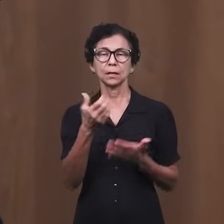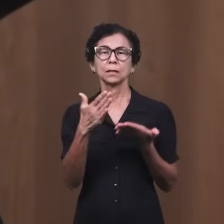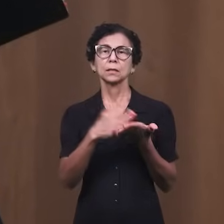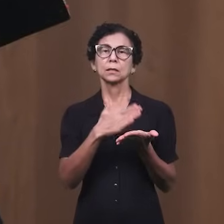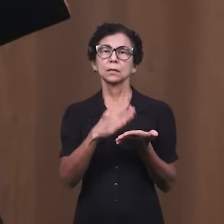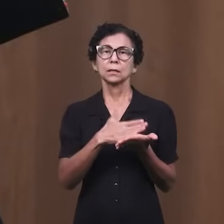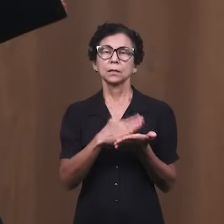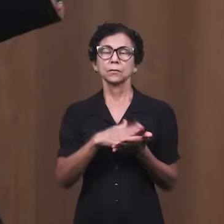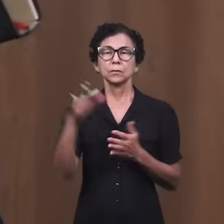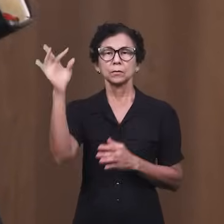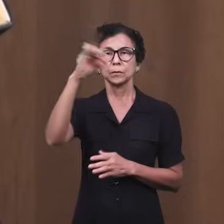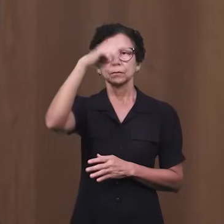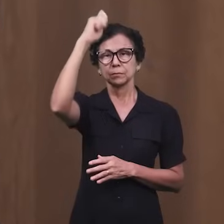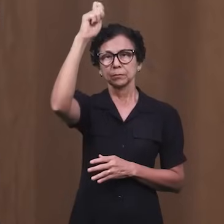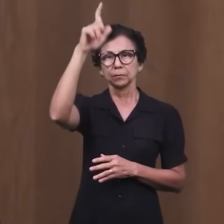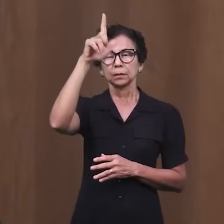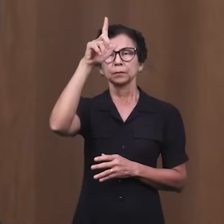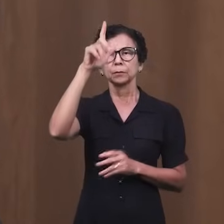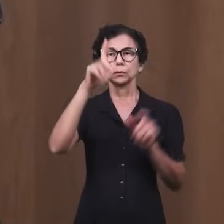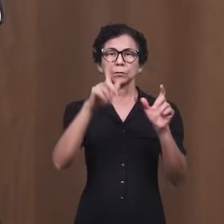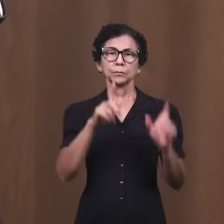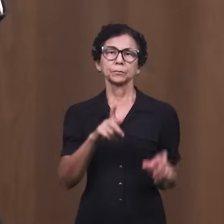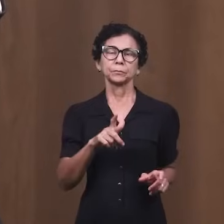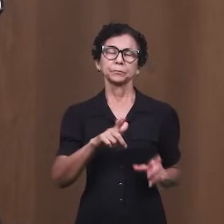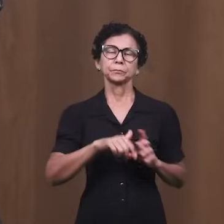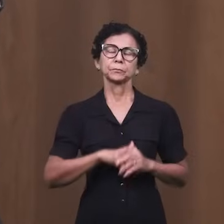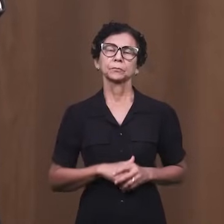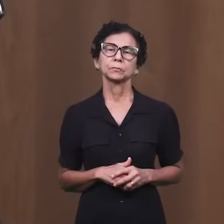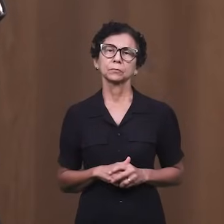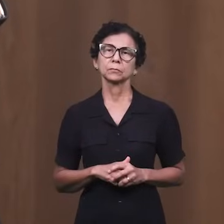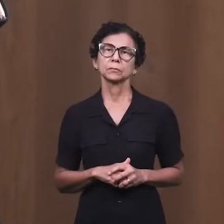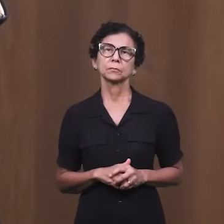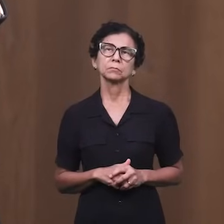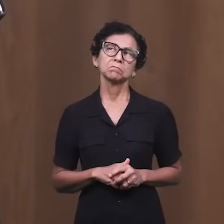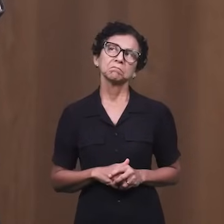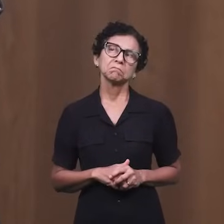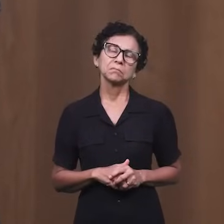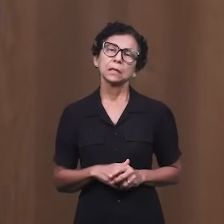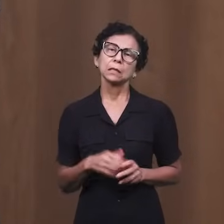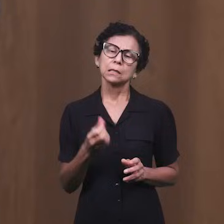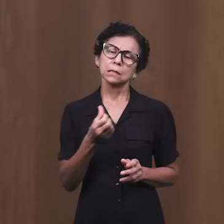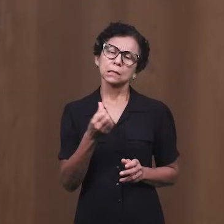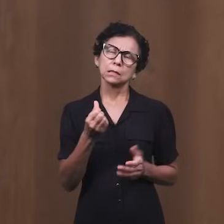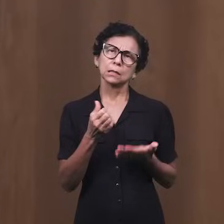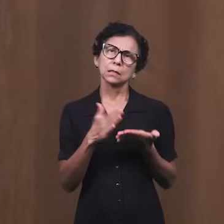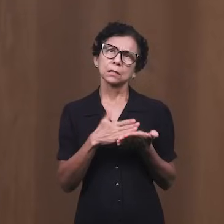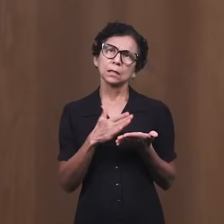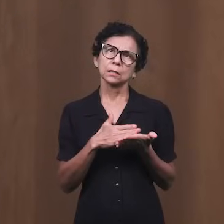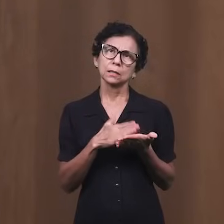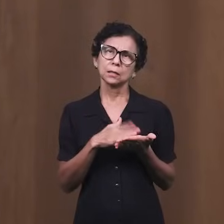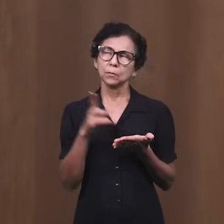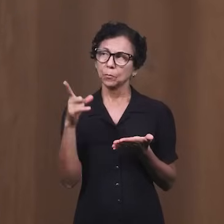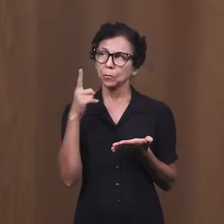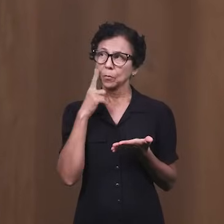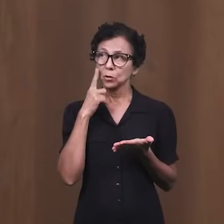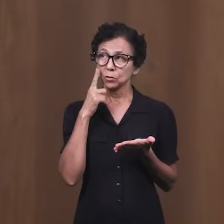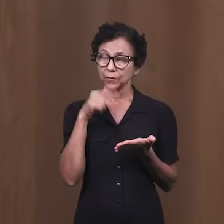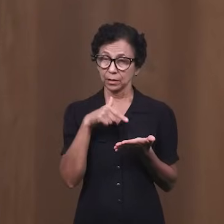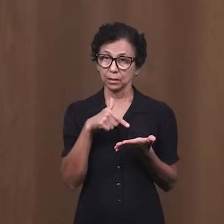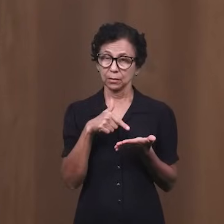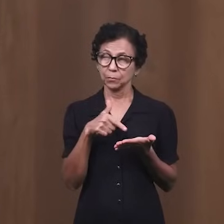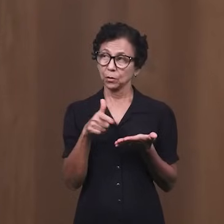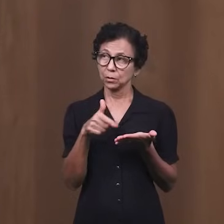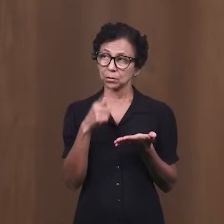Livros inspirados pelo Espírito Santo mas são 66 Livros aqui vocês podem